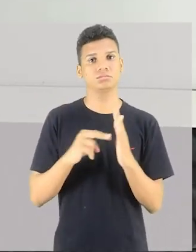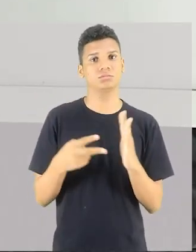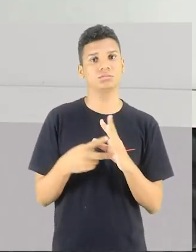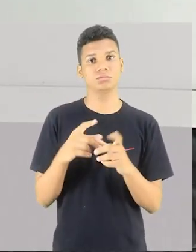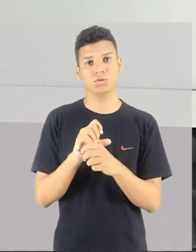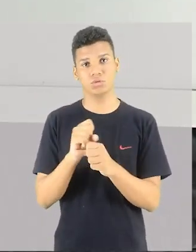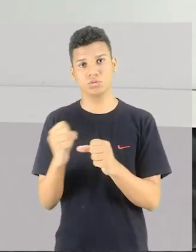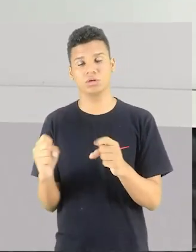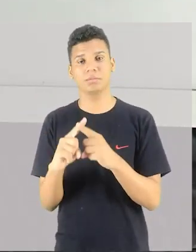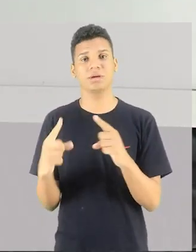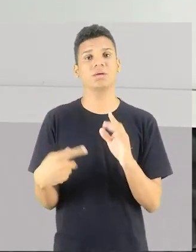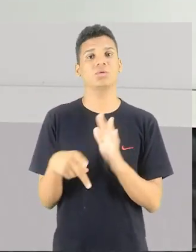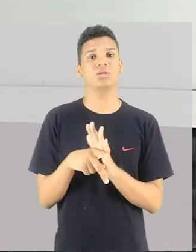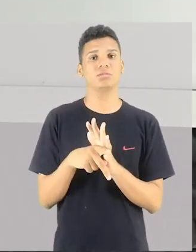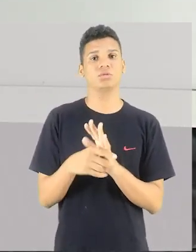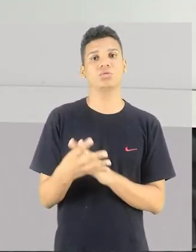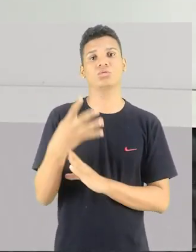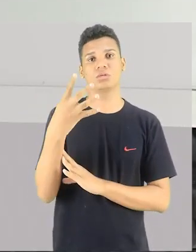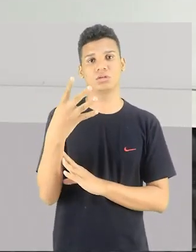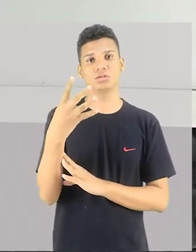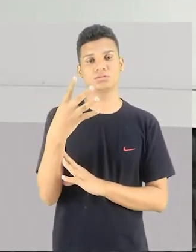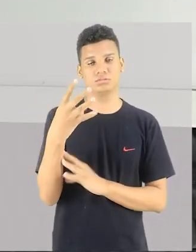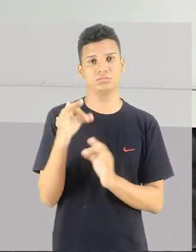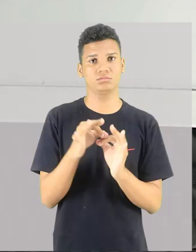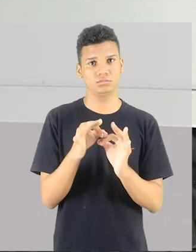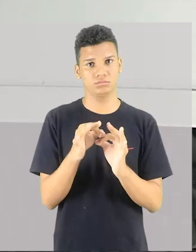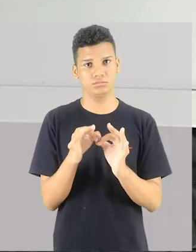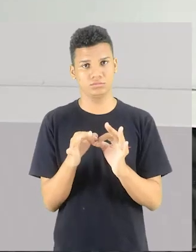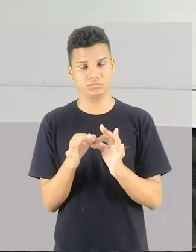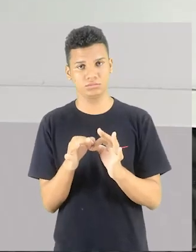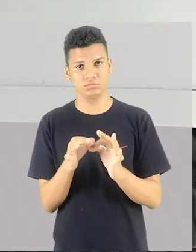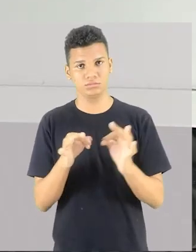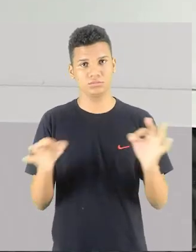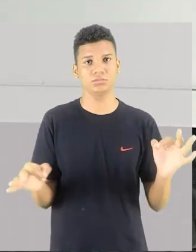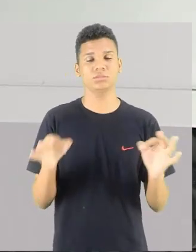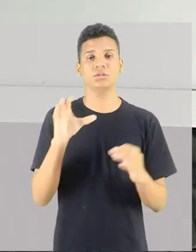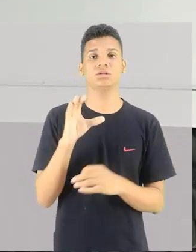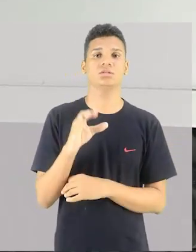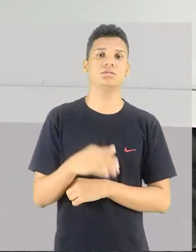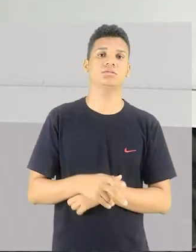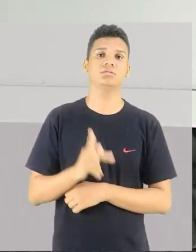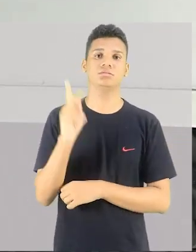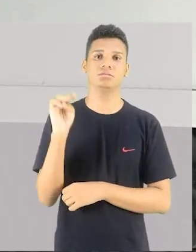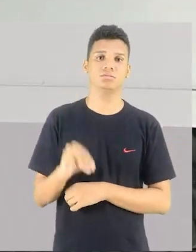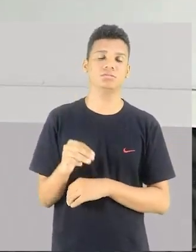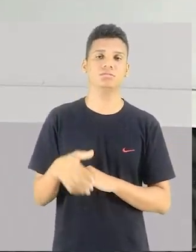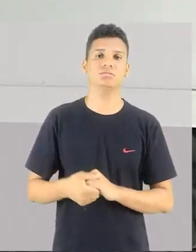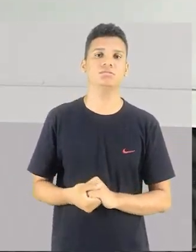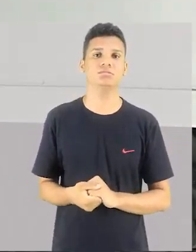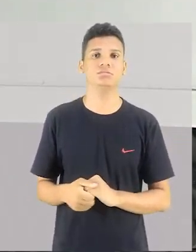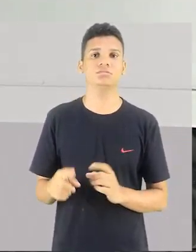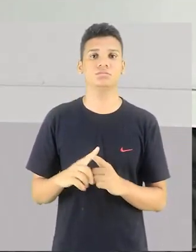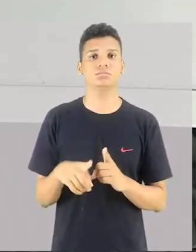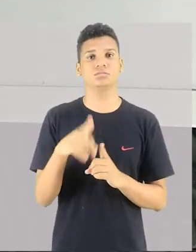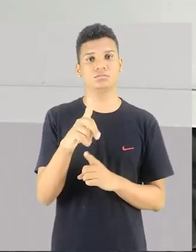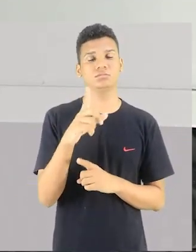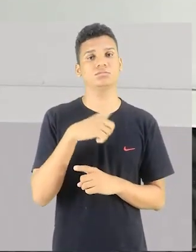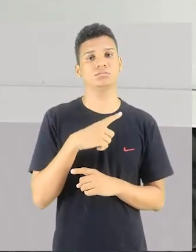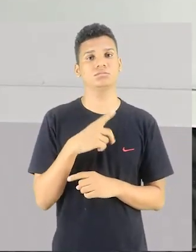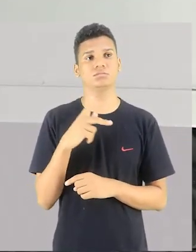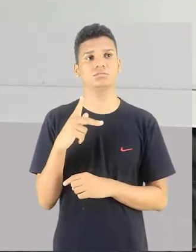maior o raio dela é 4 km o raio dela é o diâmetro de uma circunferência dessa menor Então você vai ter